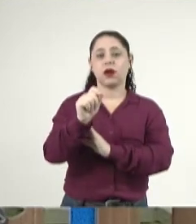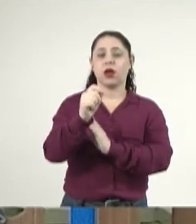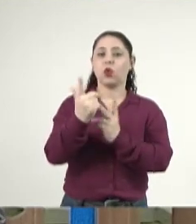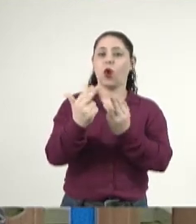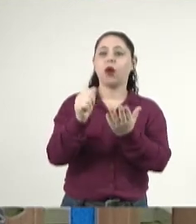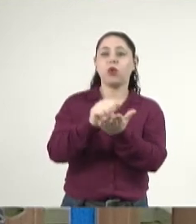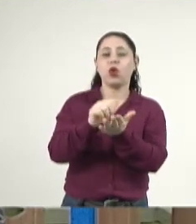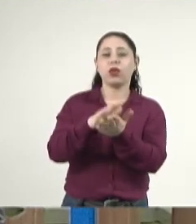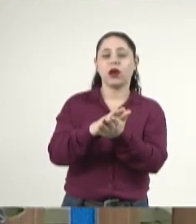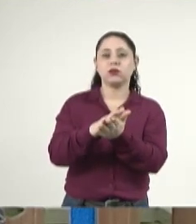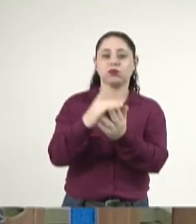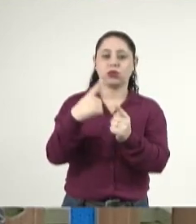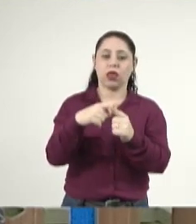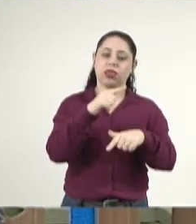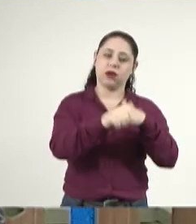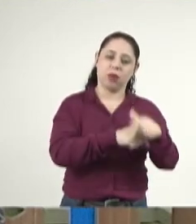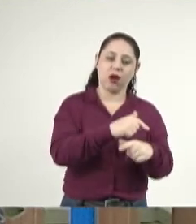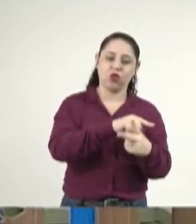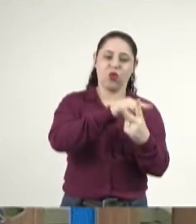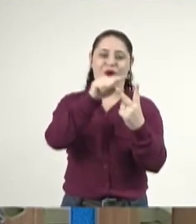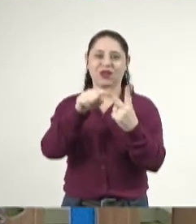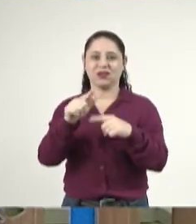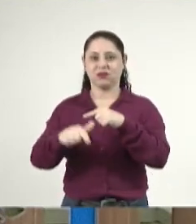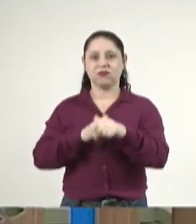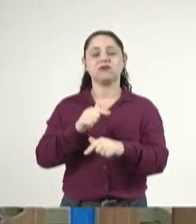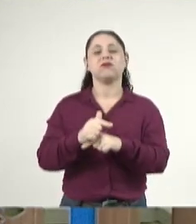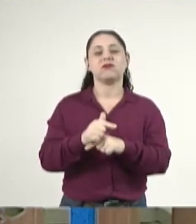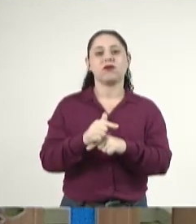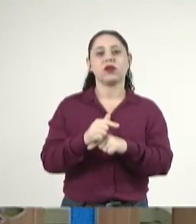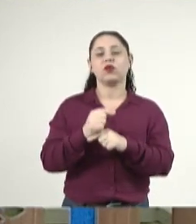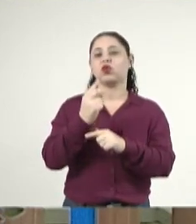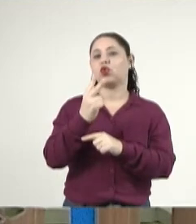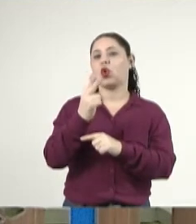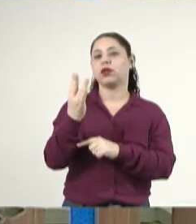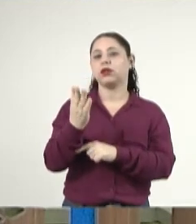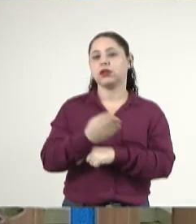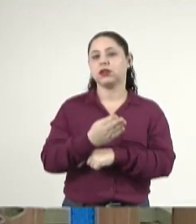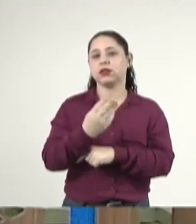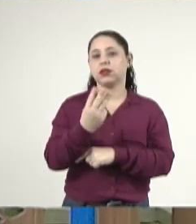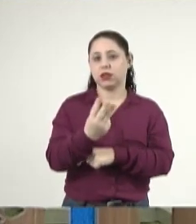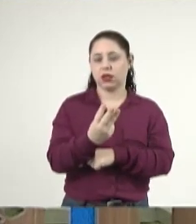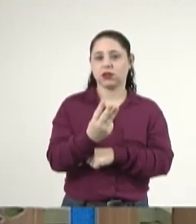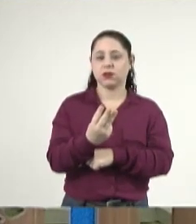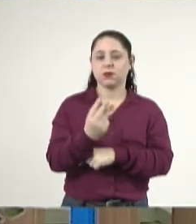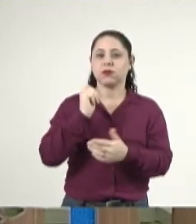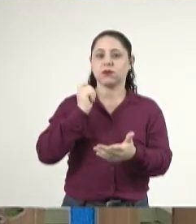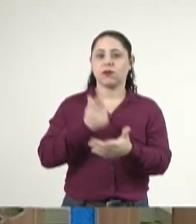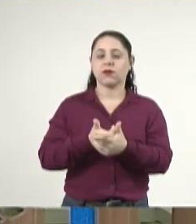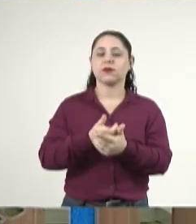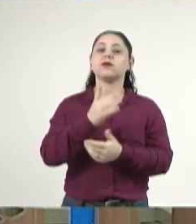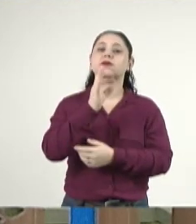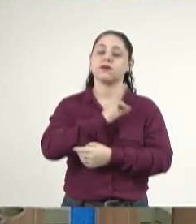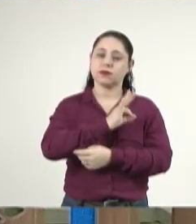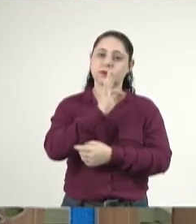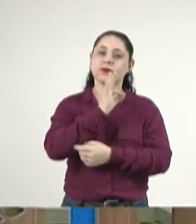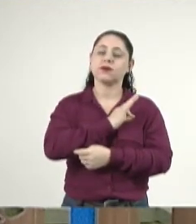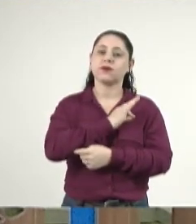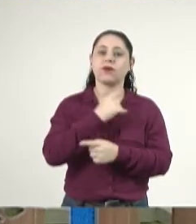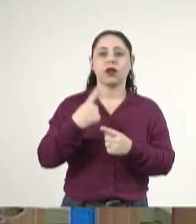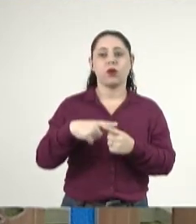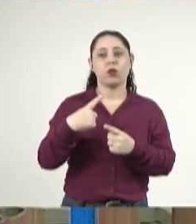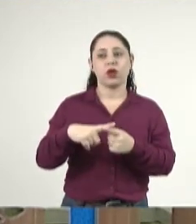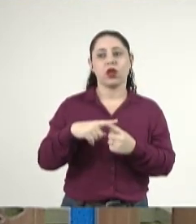indenizado por esse acúmulo de função na faixa de 2/3 o valor em pecúnia, em reais dessa indenização pelo